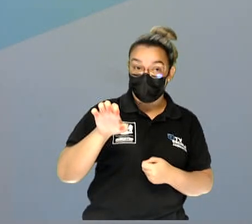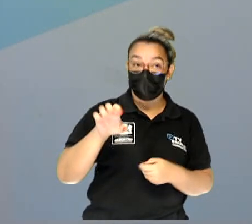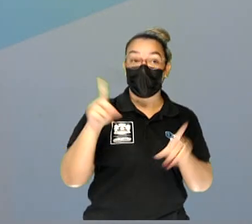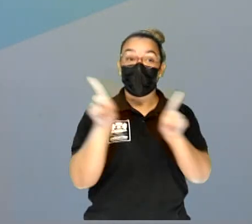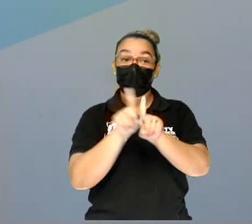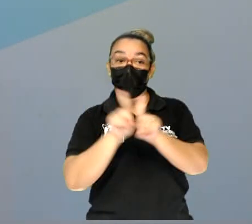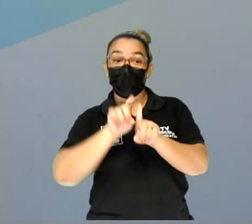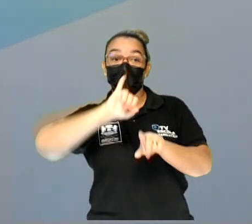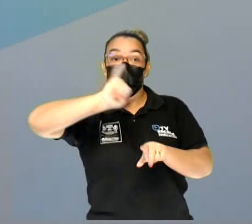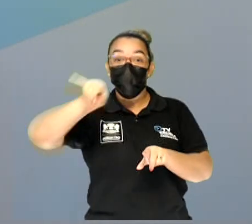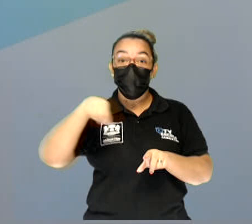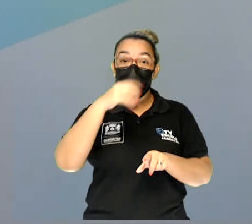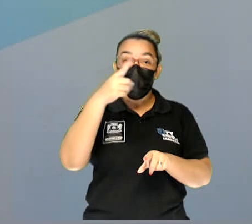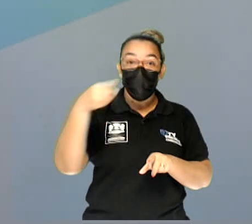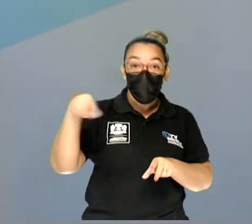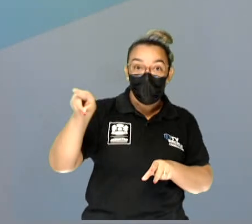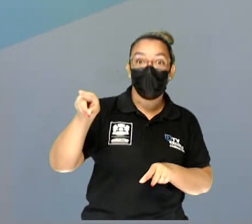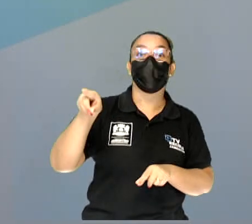João Fernandes Vieira